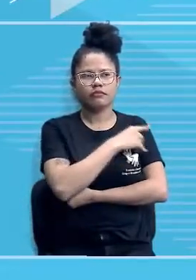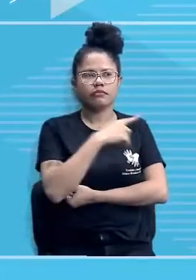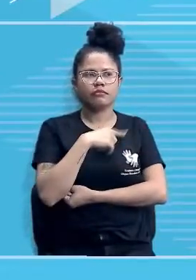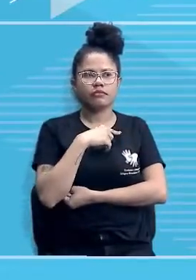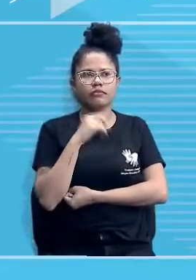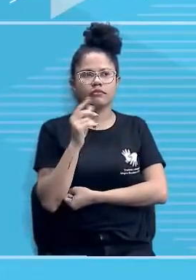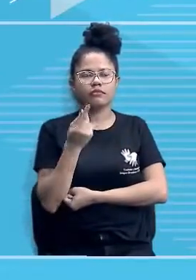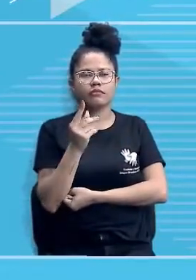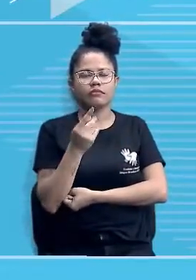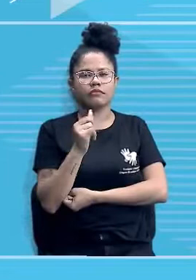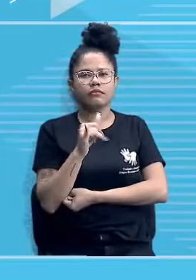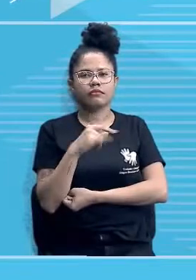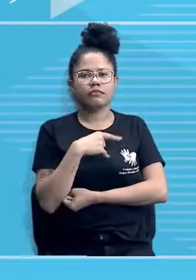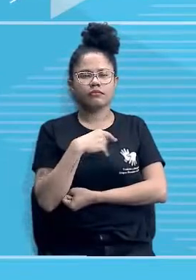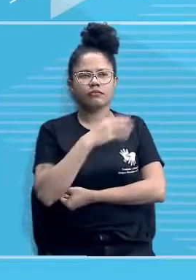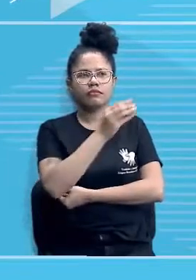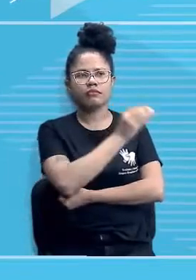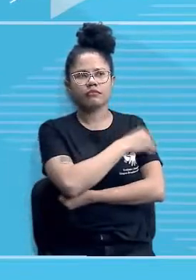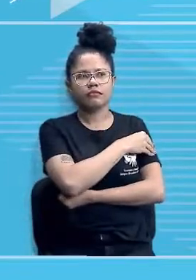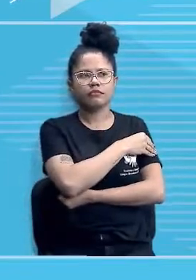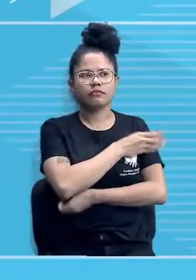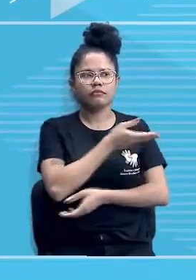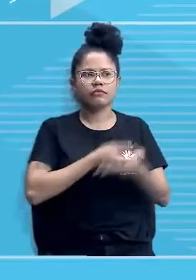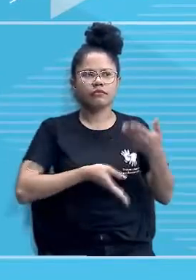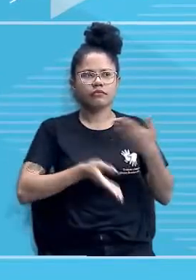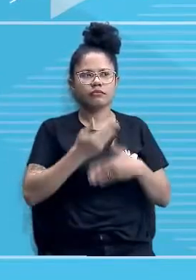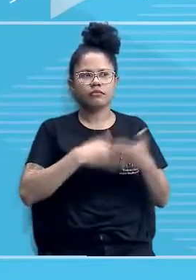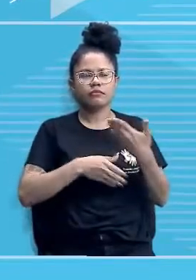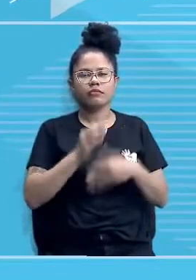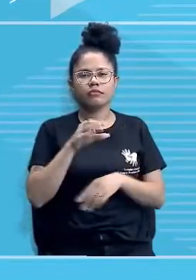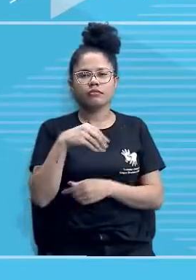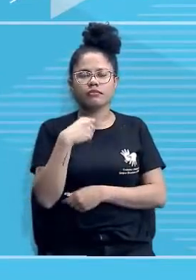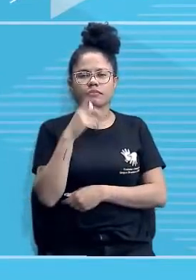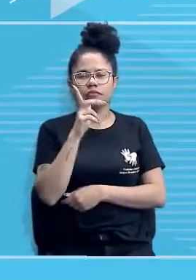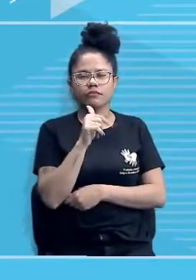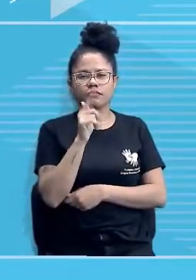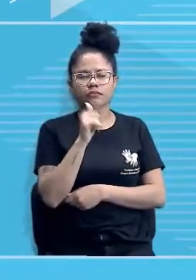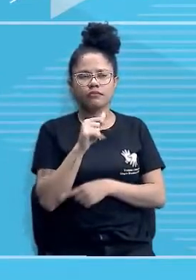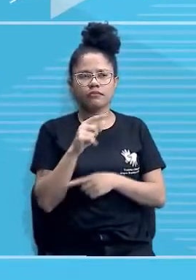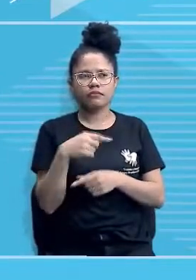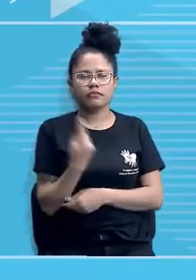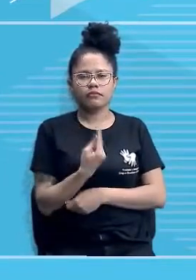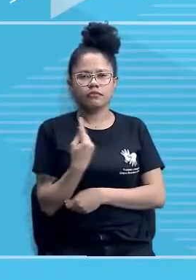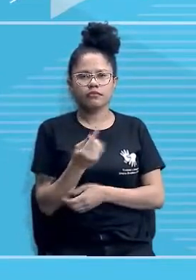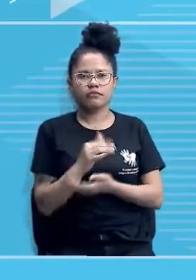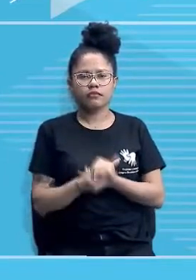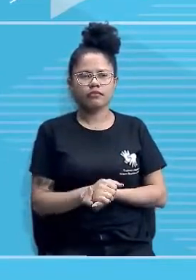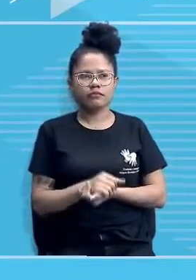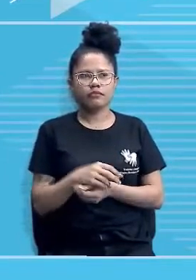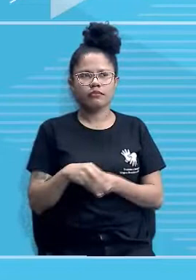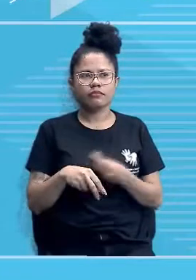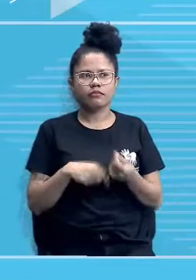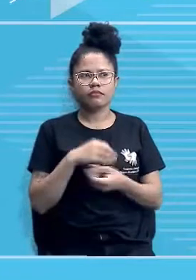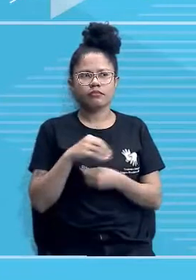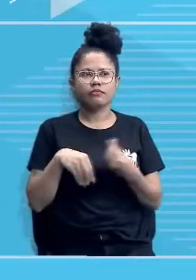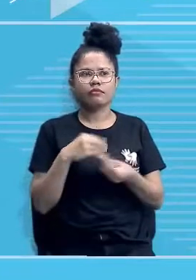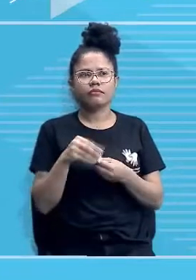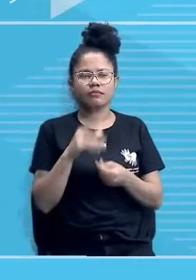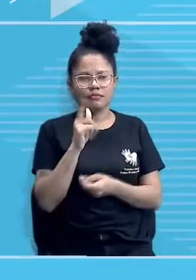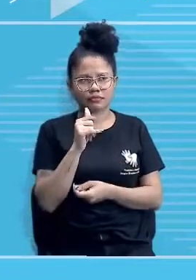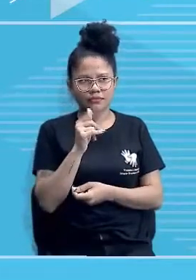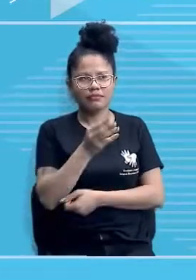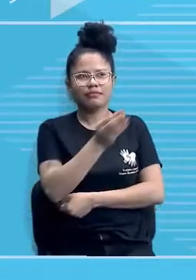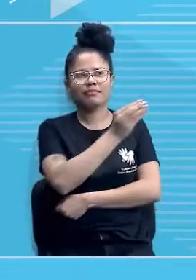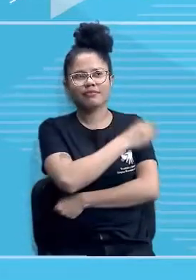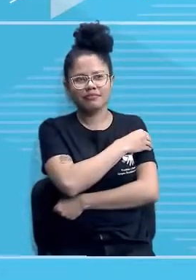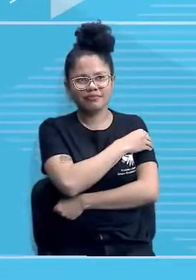hidroxila se tem hidroxila interage com água então a única substância solúvel em água dessas aqui é